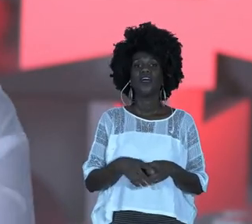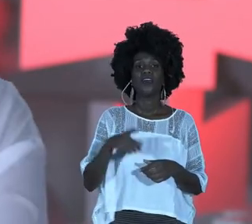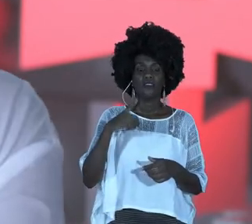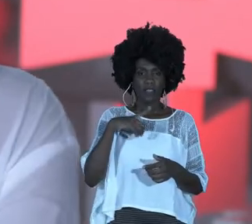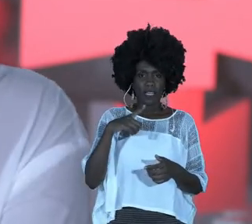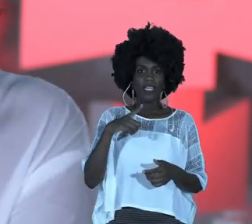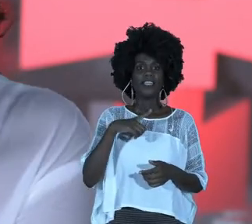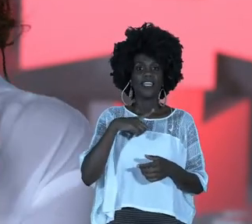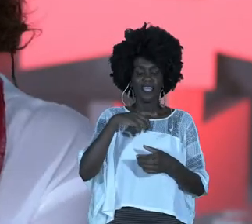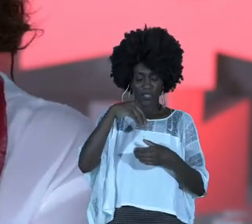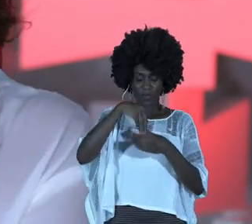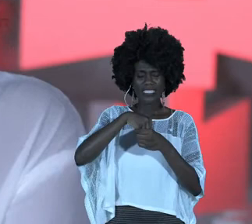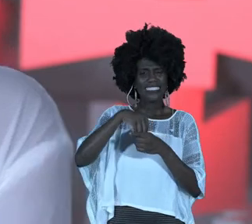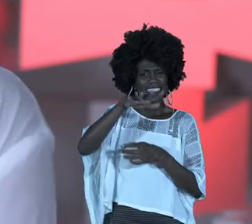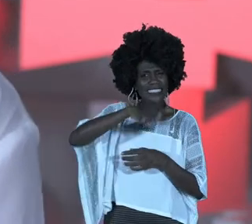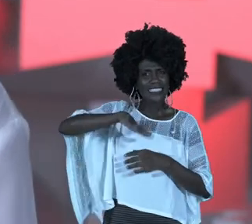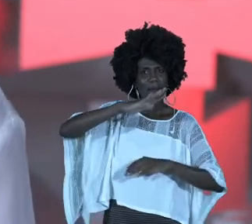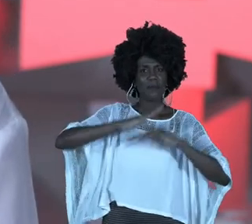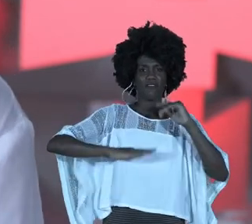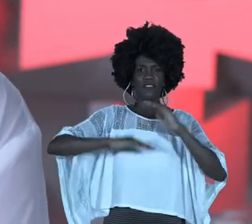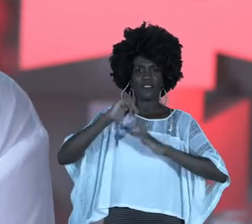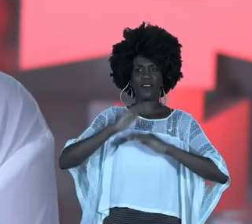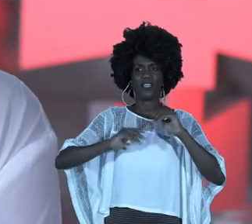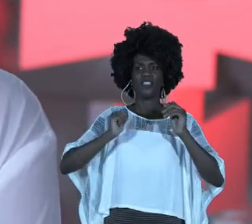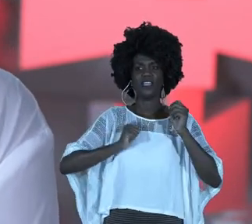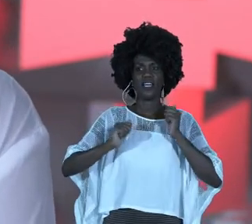Dentro dessa leva de artistas